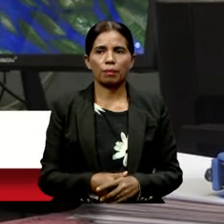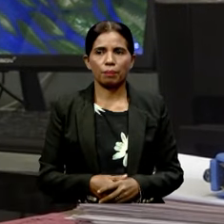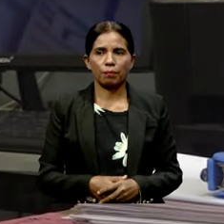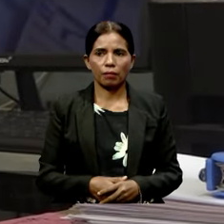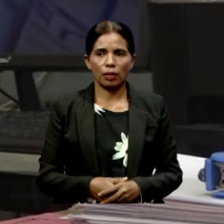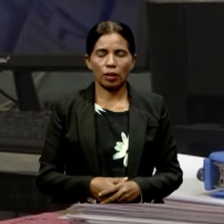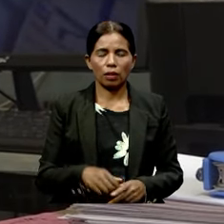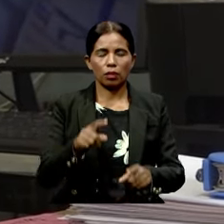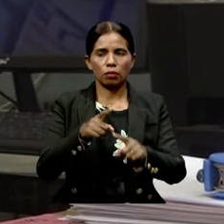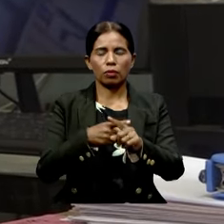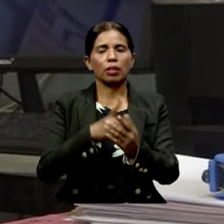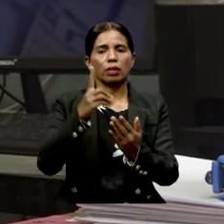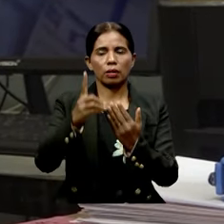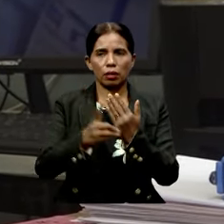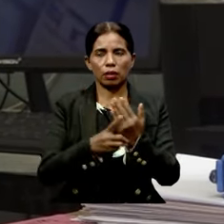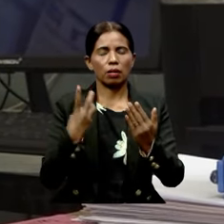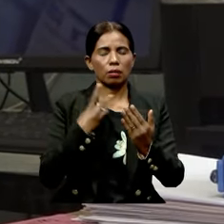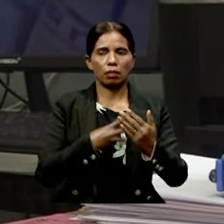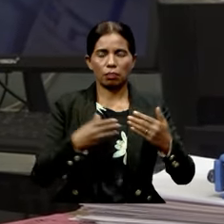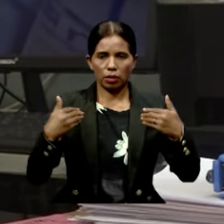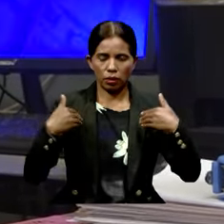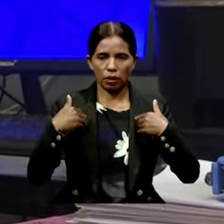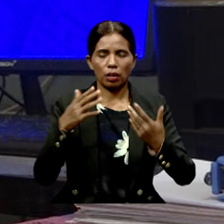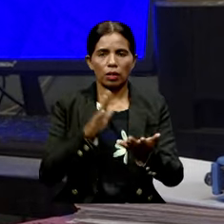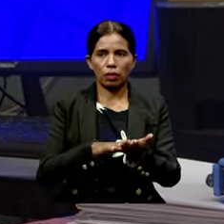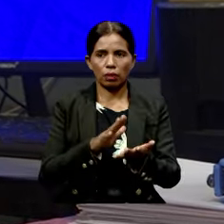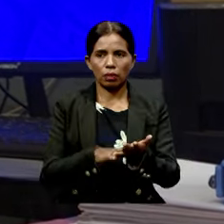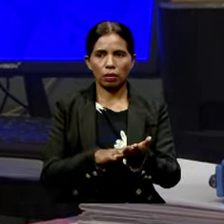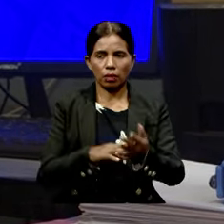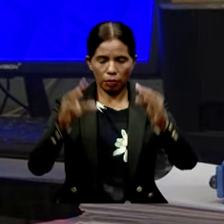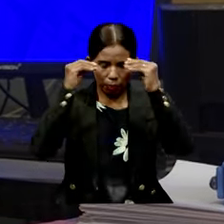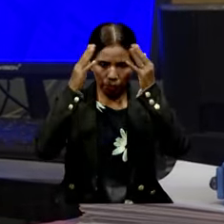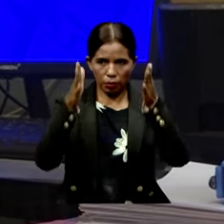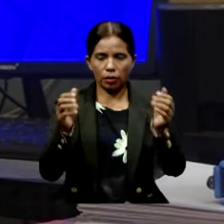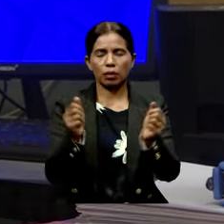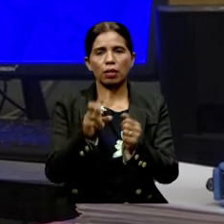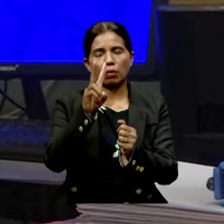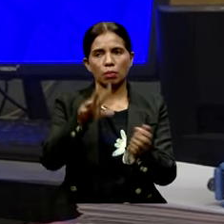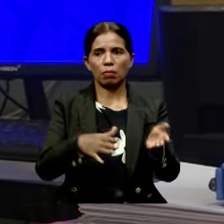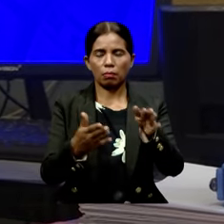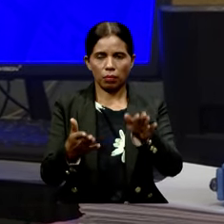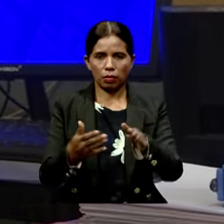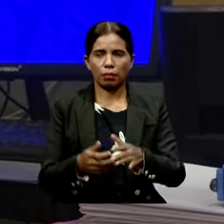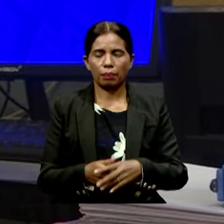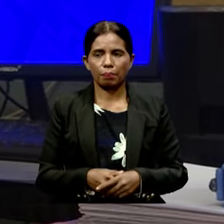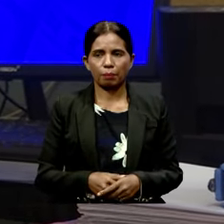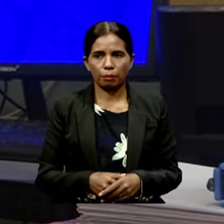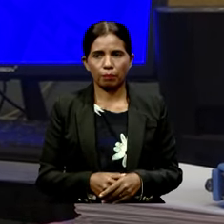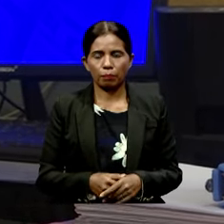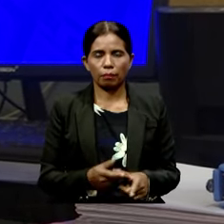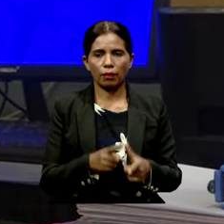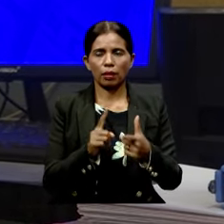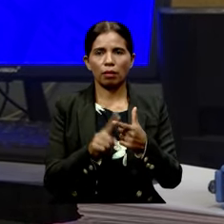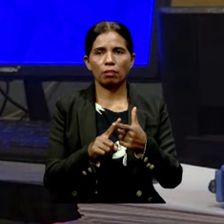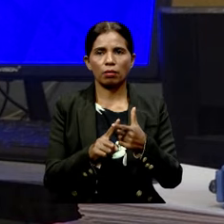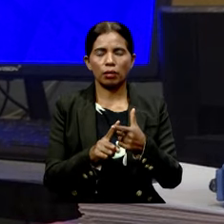a dezembro na Lara a minha esperança para trabalhar no centro e o professor na rua Macmate nem me filha para morar